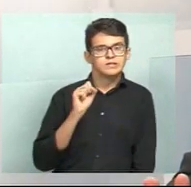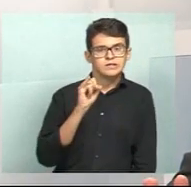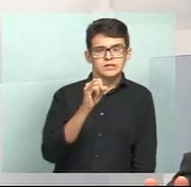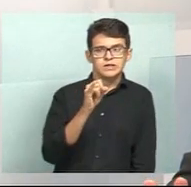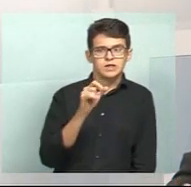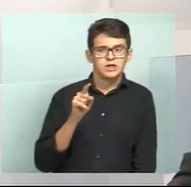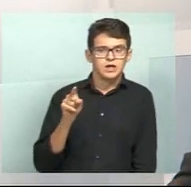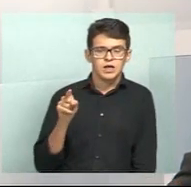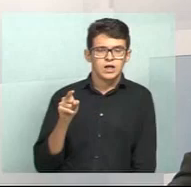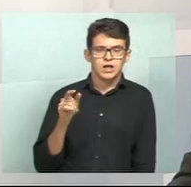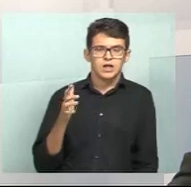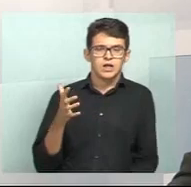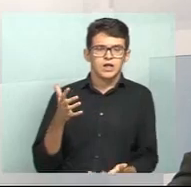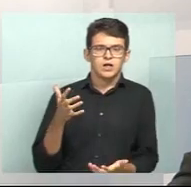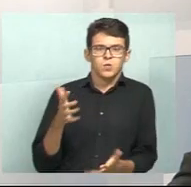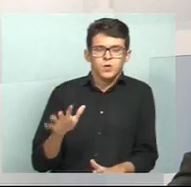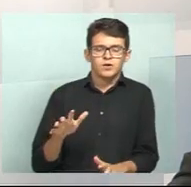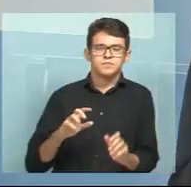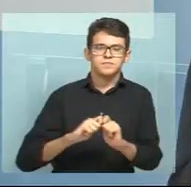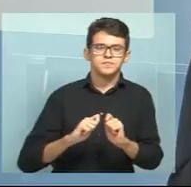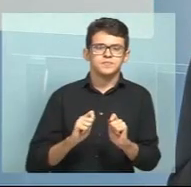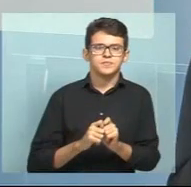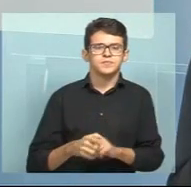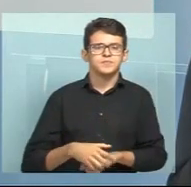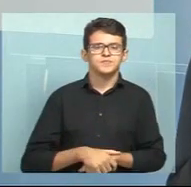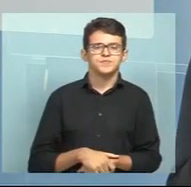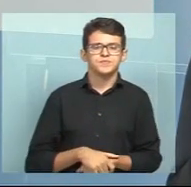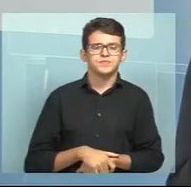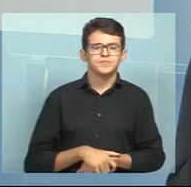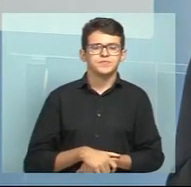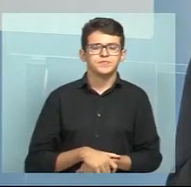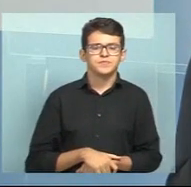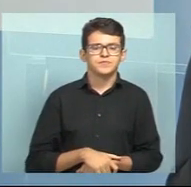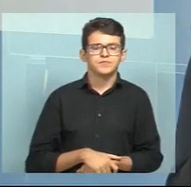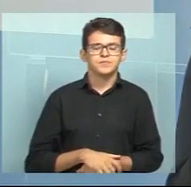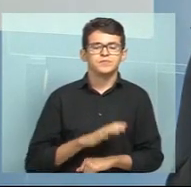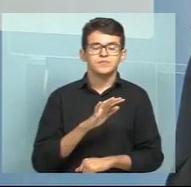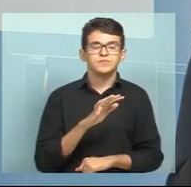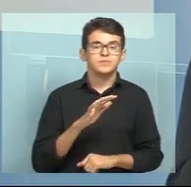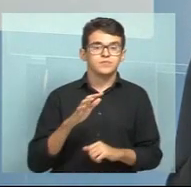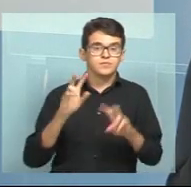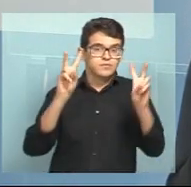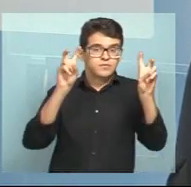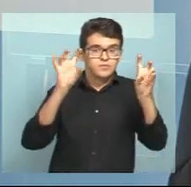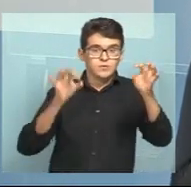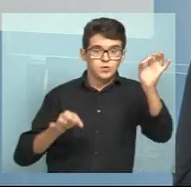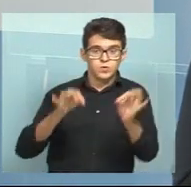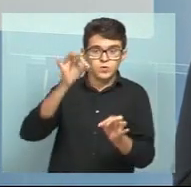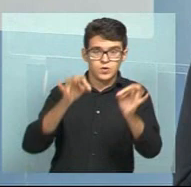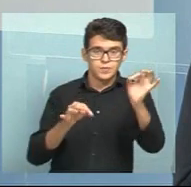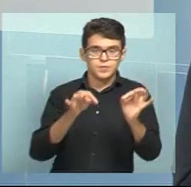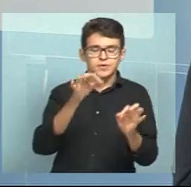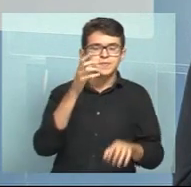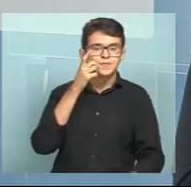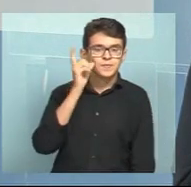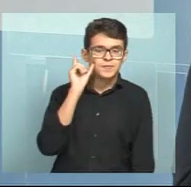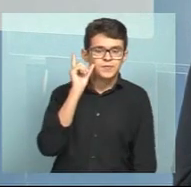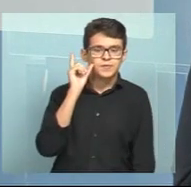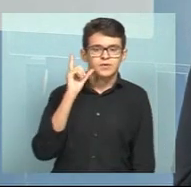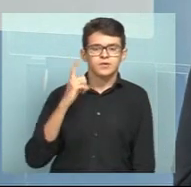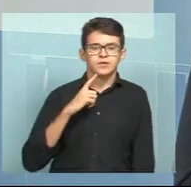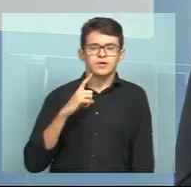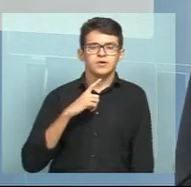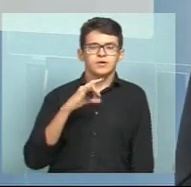Então, só voltando para a questão do julgamento, Luiz, a saída dos embargos